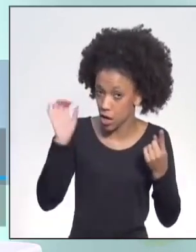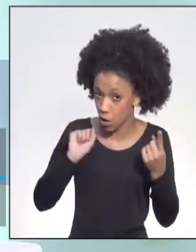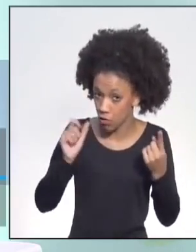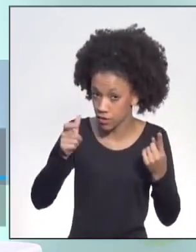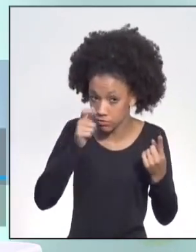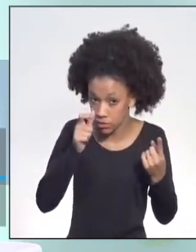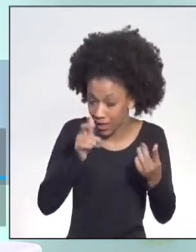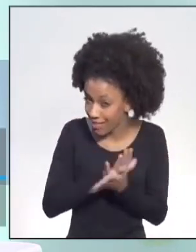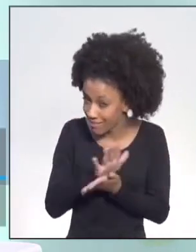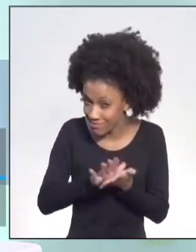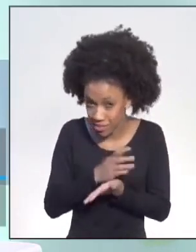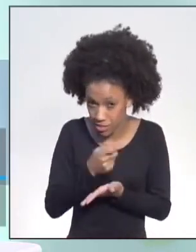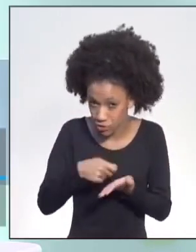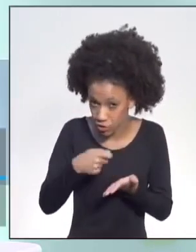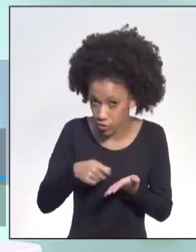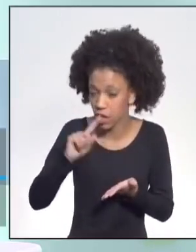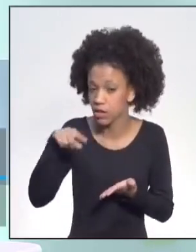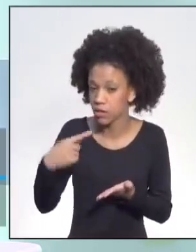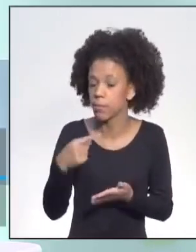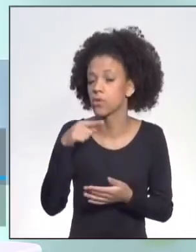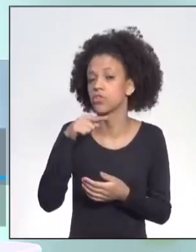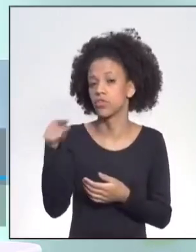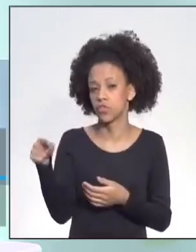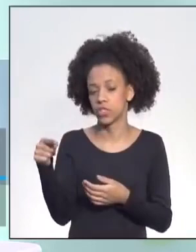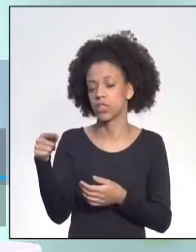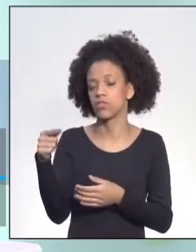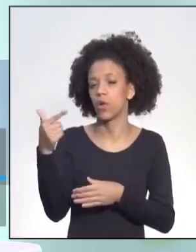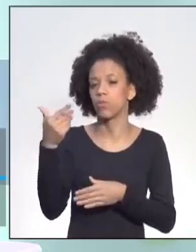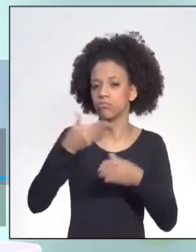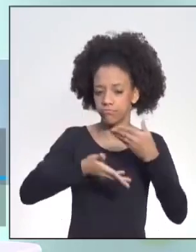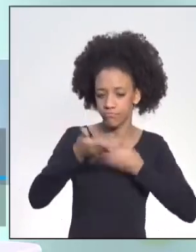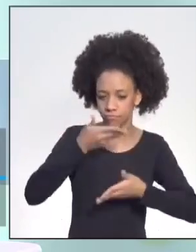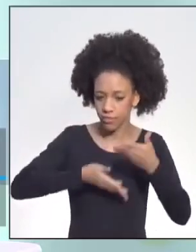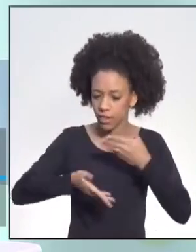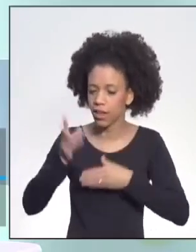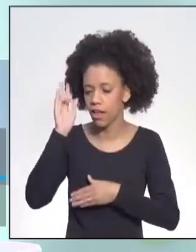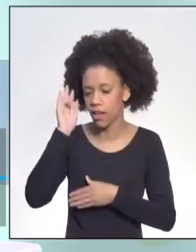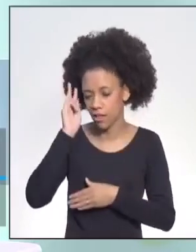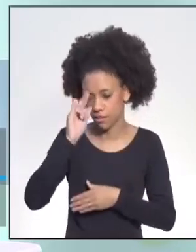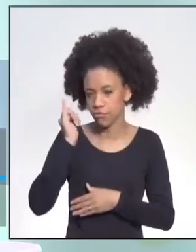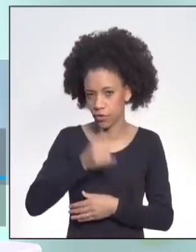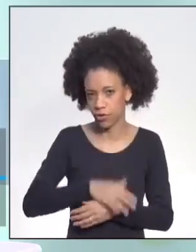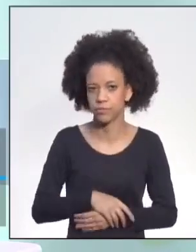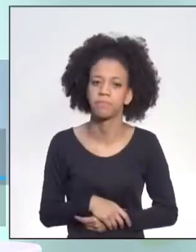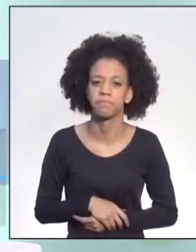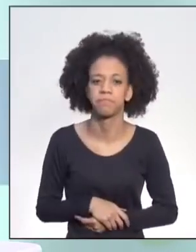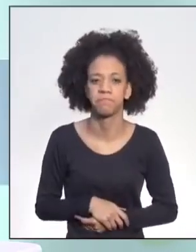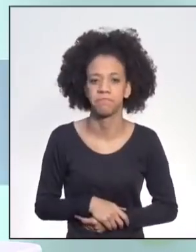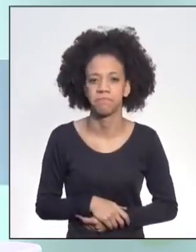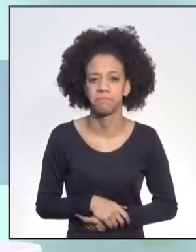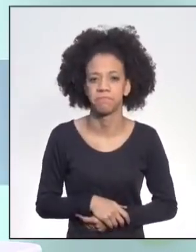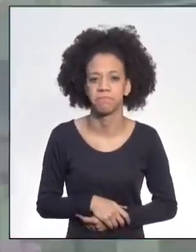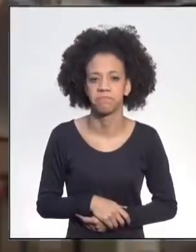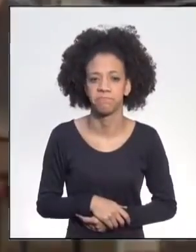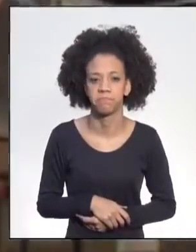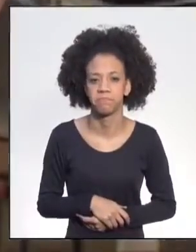anota nada, e depois vocês vão contar, vão passar essa história para frente.